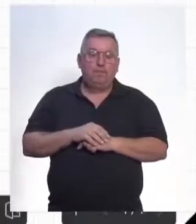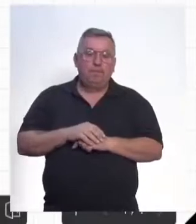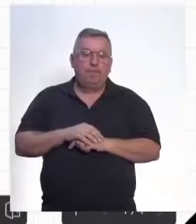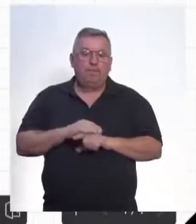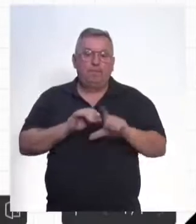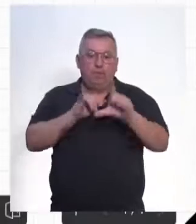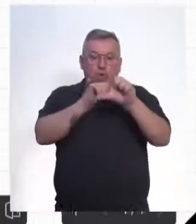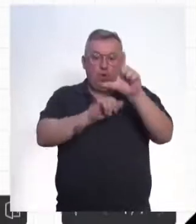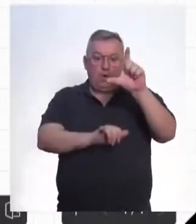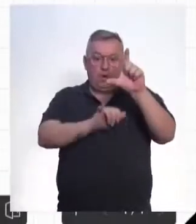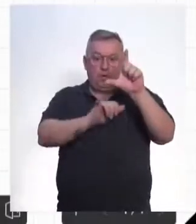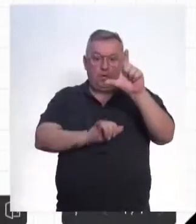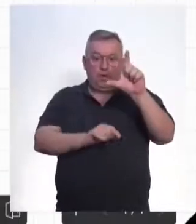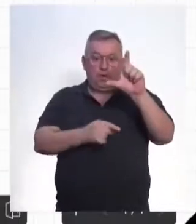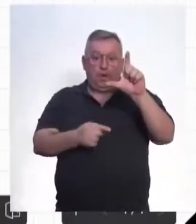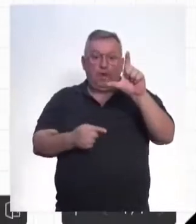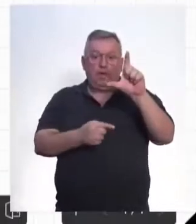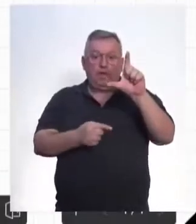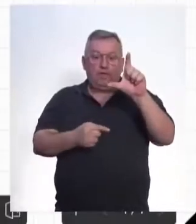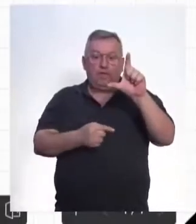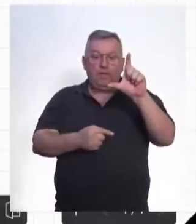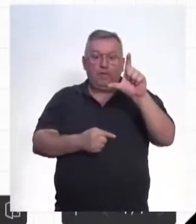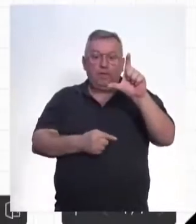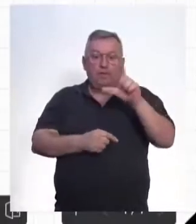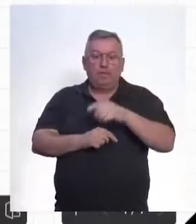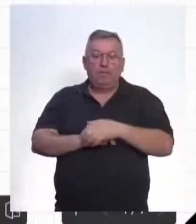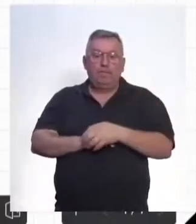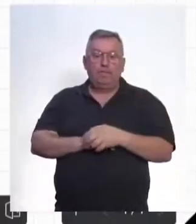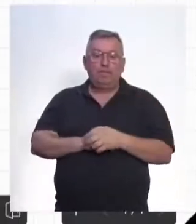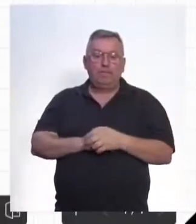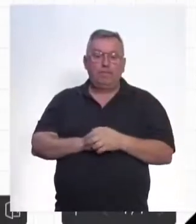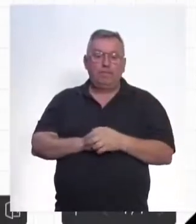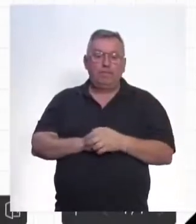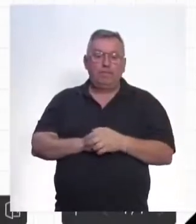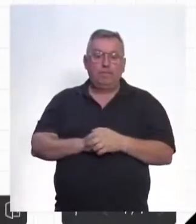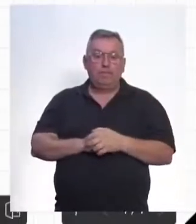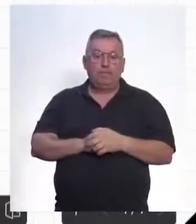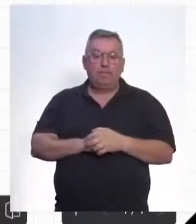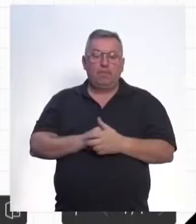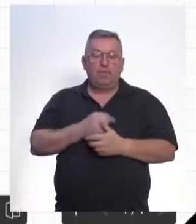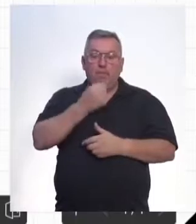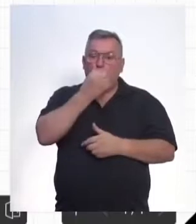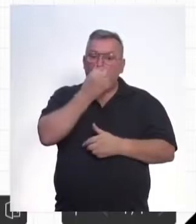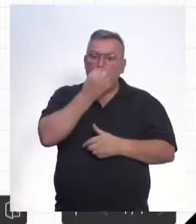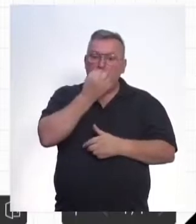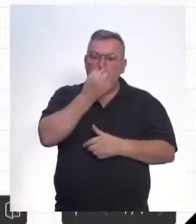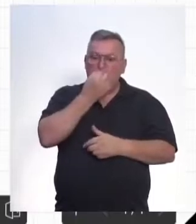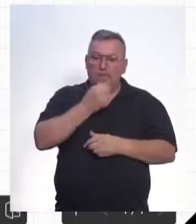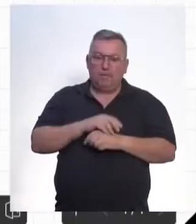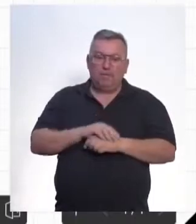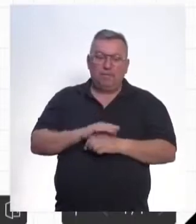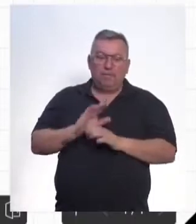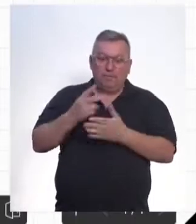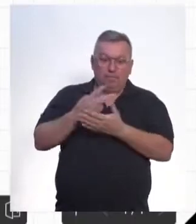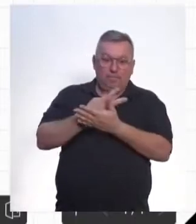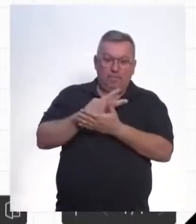ó, 0, que é da origem, e 1, opa, errei, é 1 do zero, Y, ó, isso. louca.